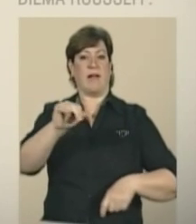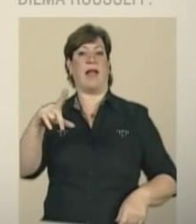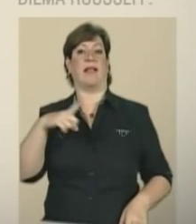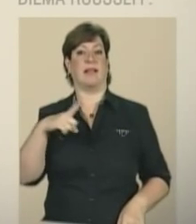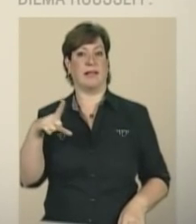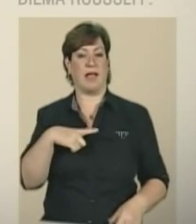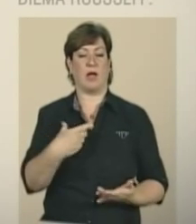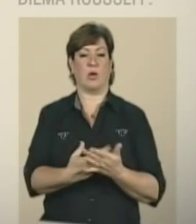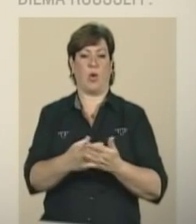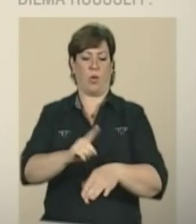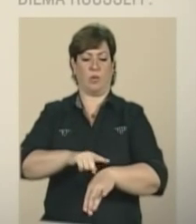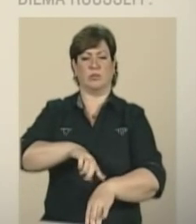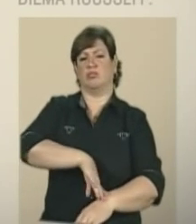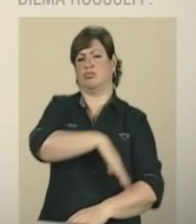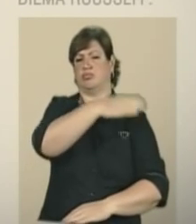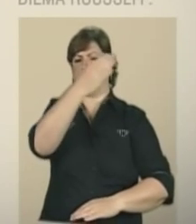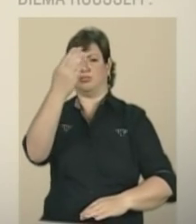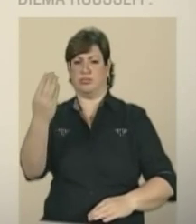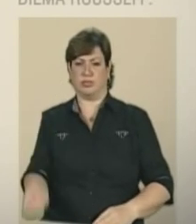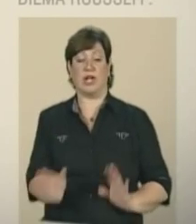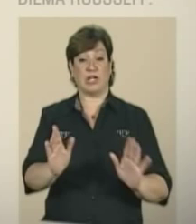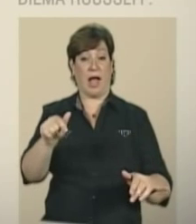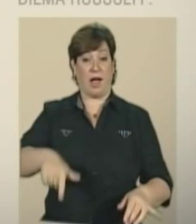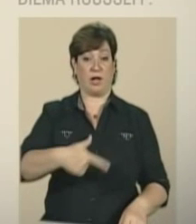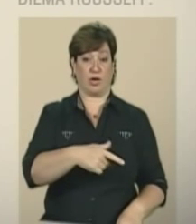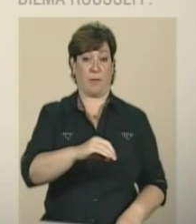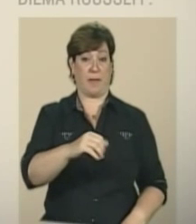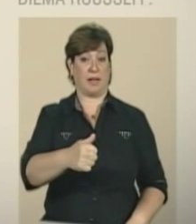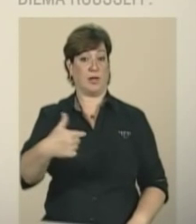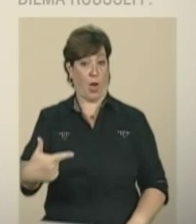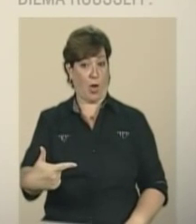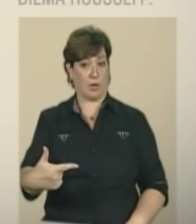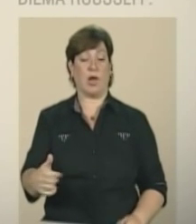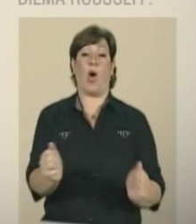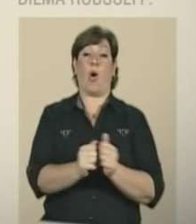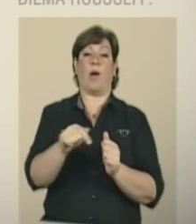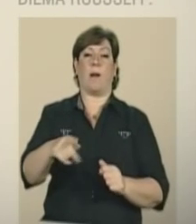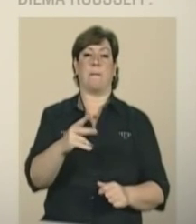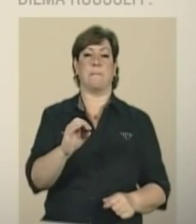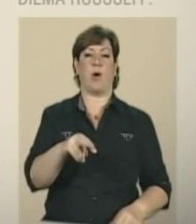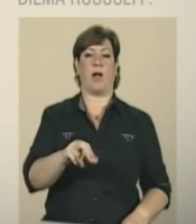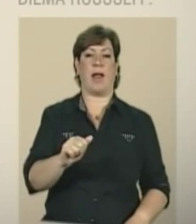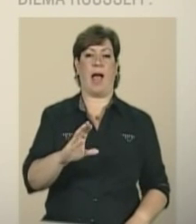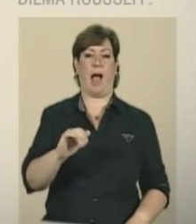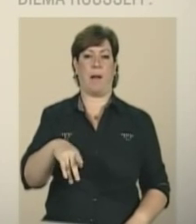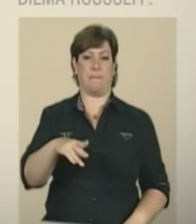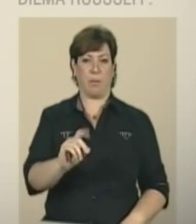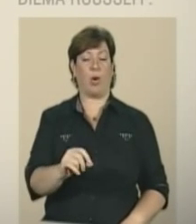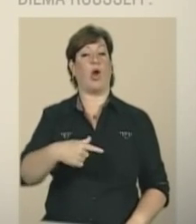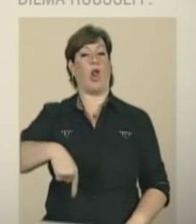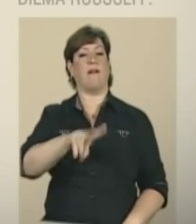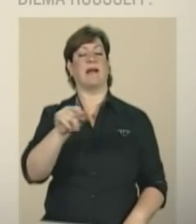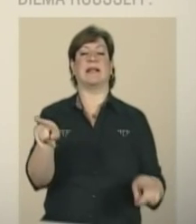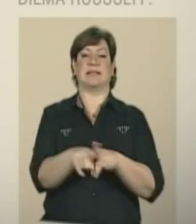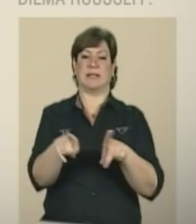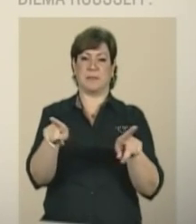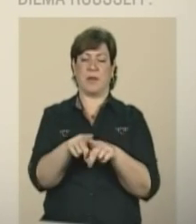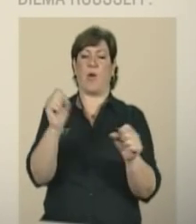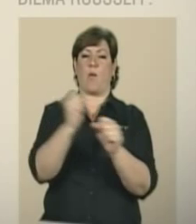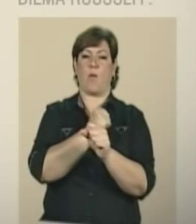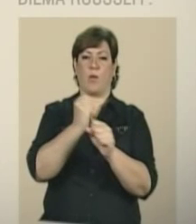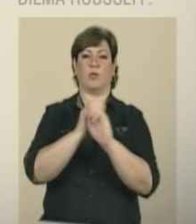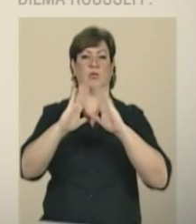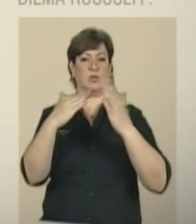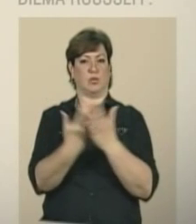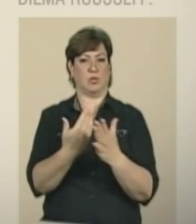em tempo integral já neste ano de 2012 com o pronacampo Luciano nós vamos também construir escolas